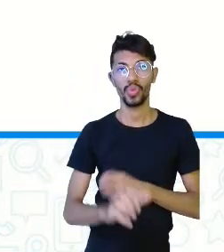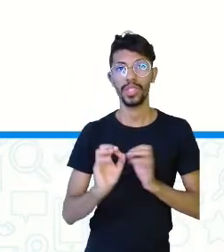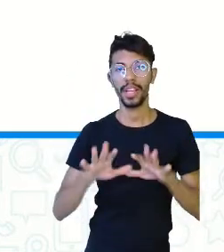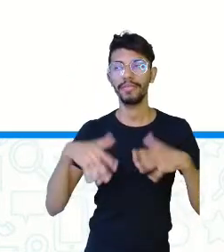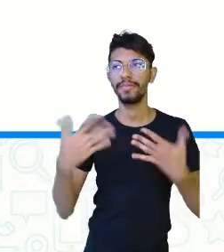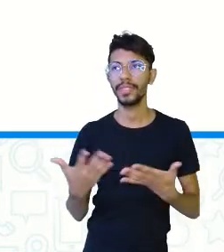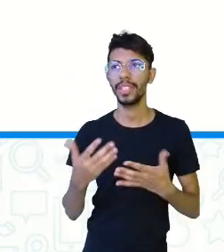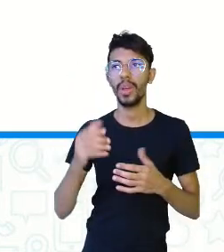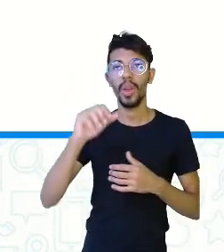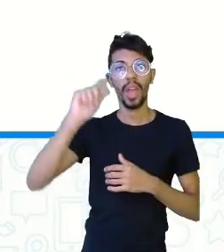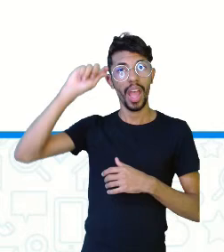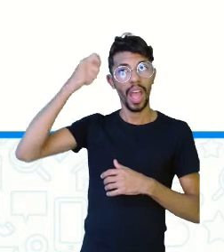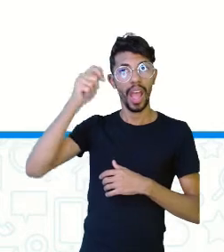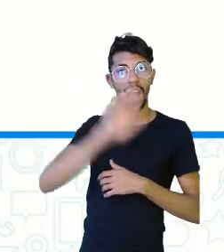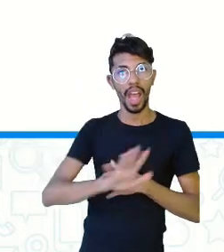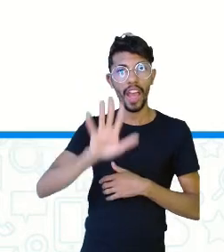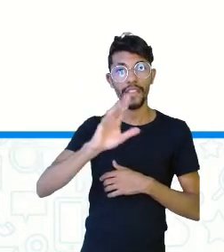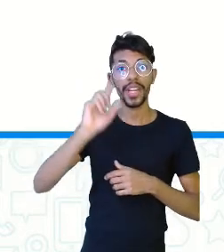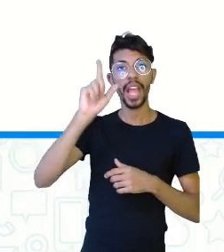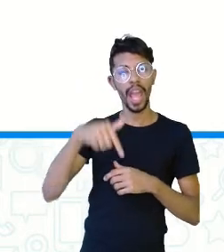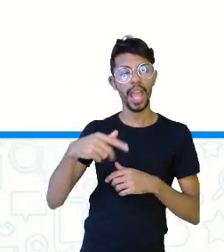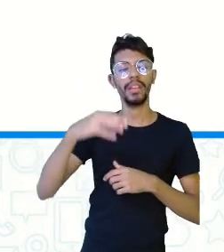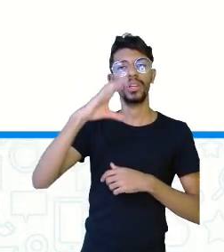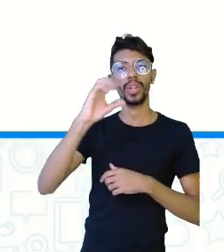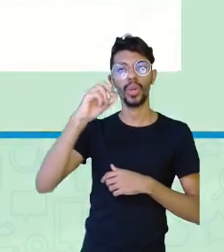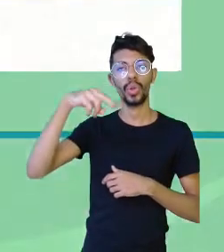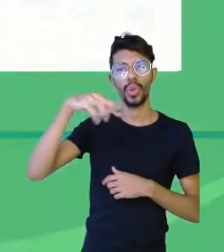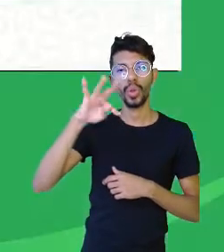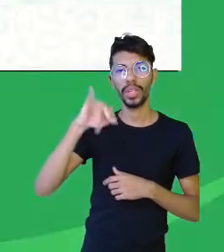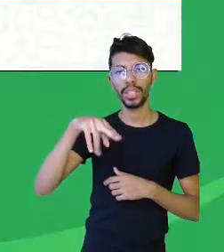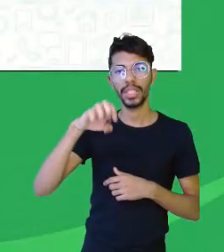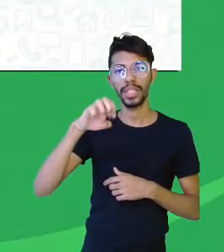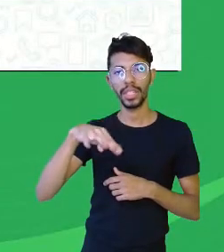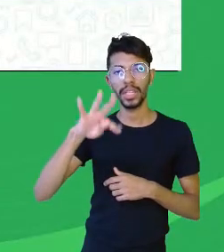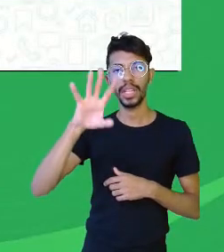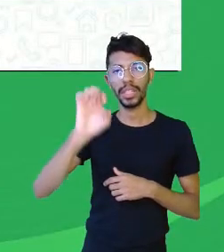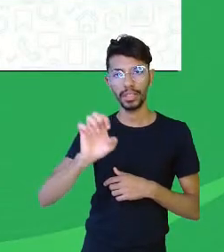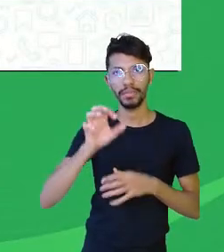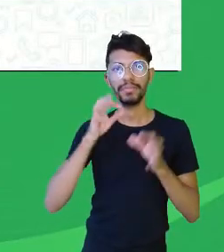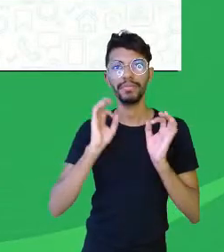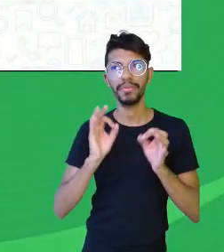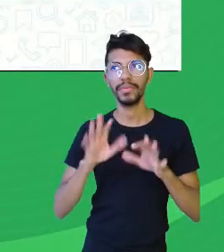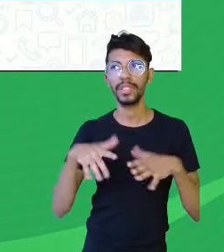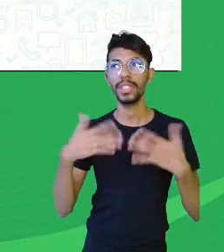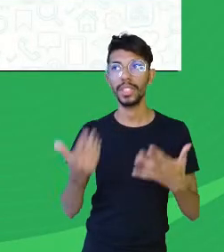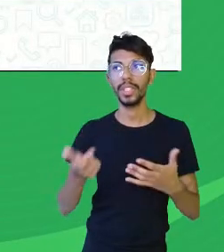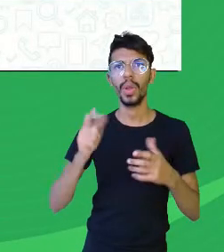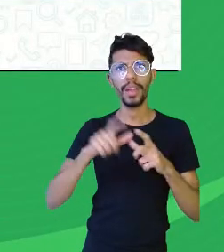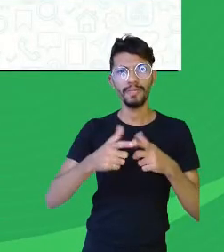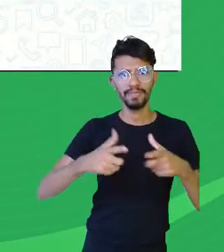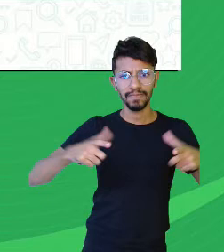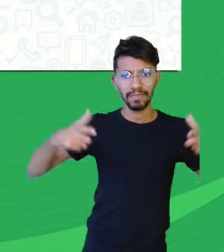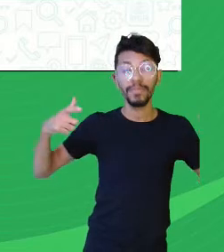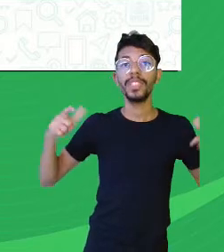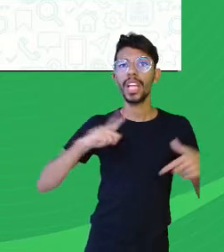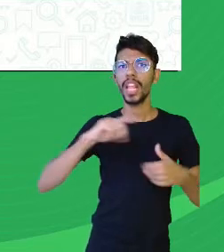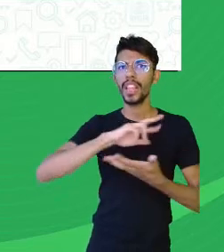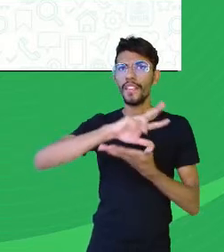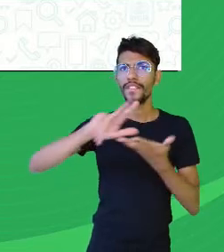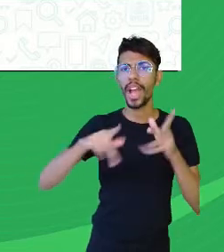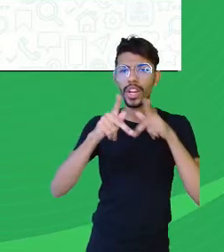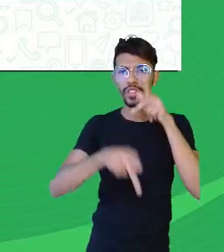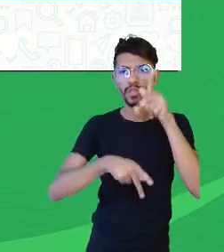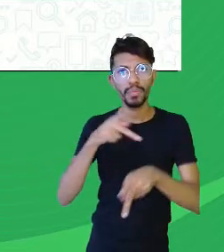um país, mas sim todo um continente. E por ser tão grande e ter tantos povos, é de uma cultura